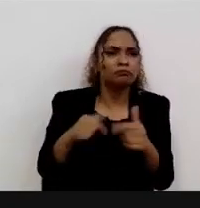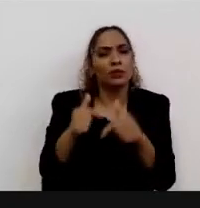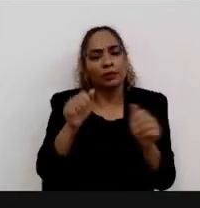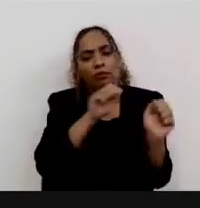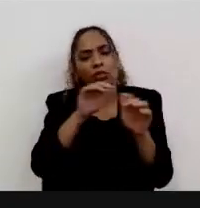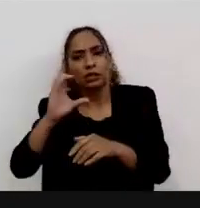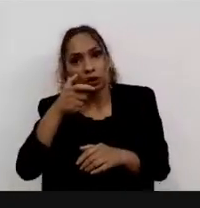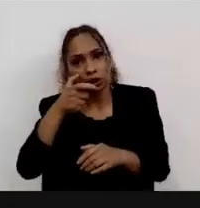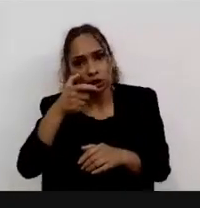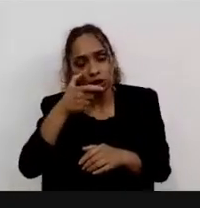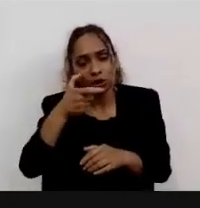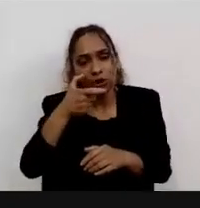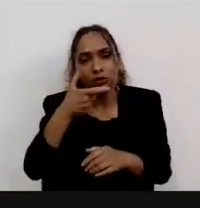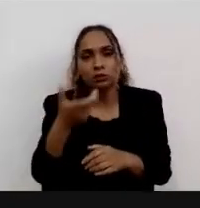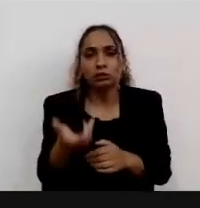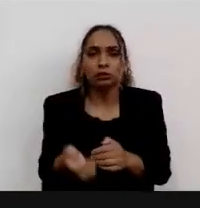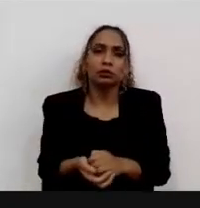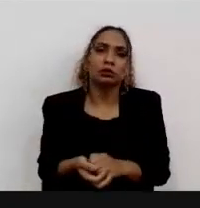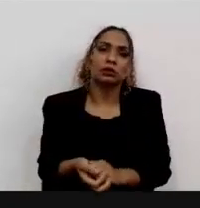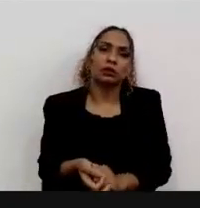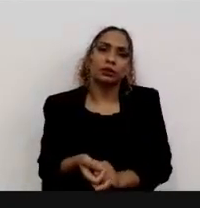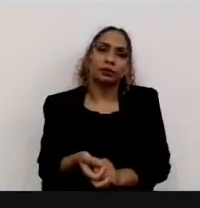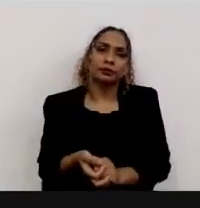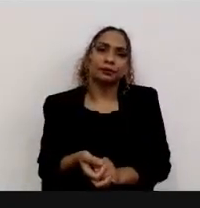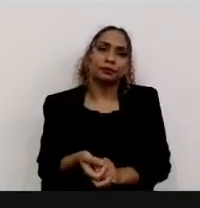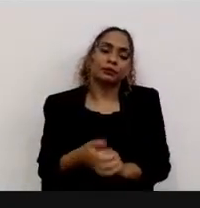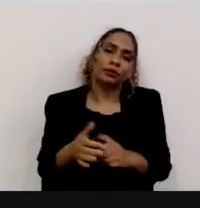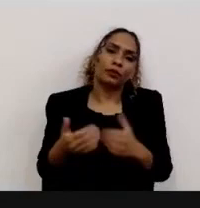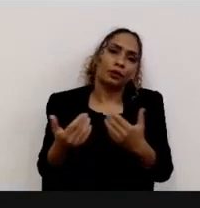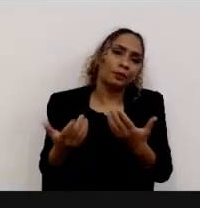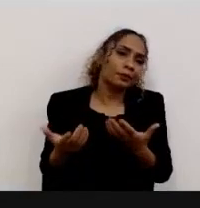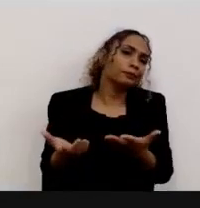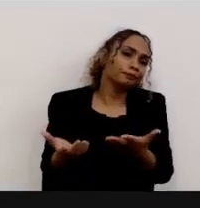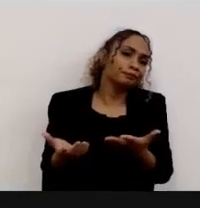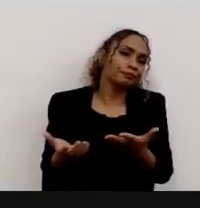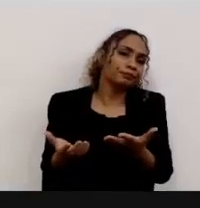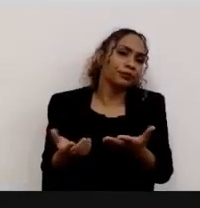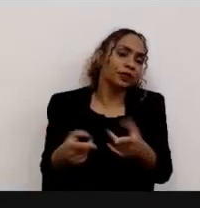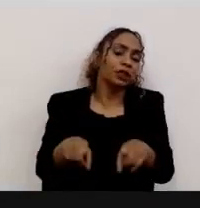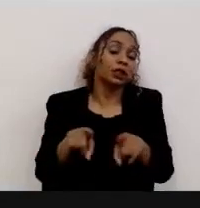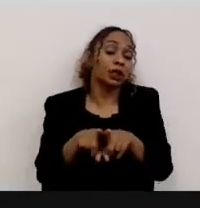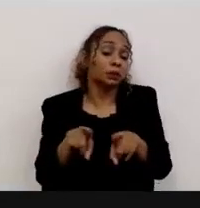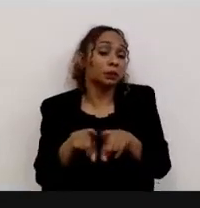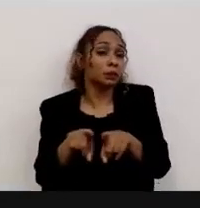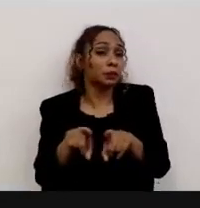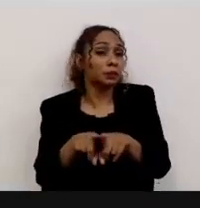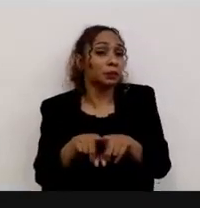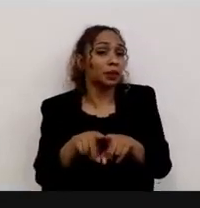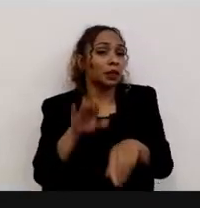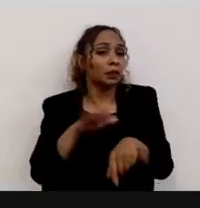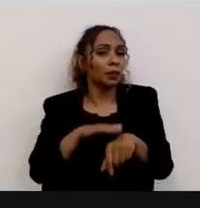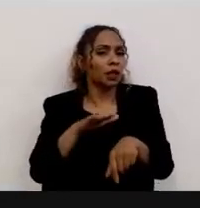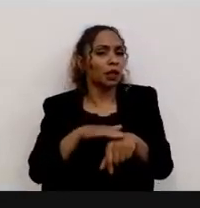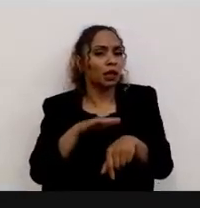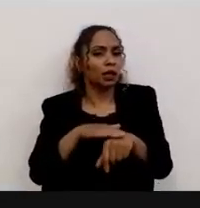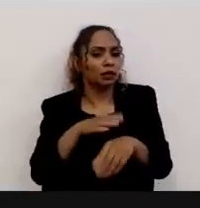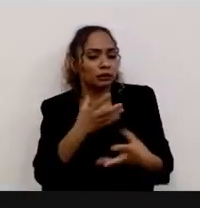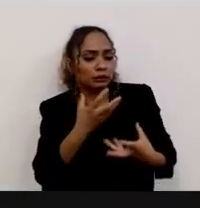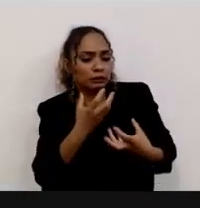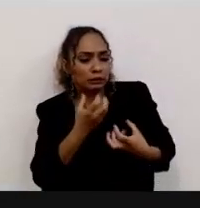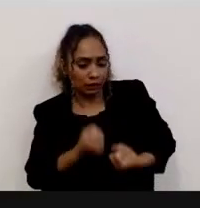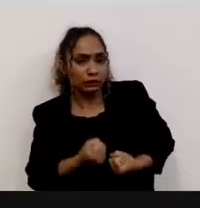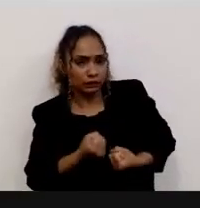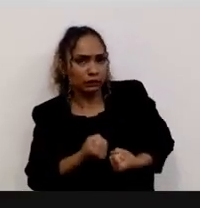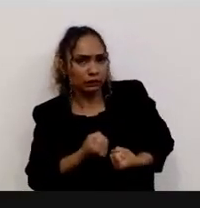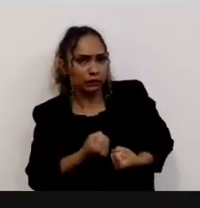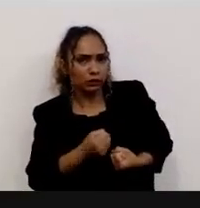com eles, porque eles têm um trabalho de divulgação científica muito interessante também, o pessoal da Federal de Pernambuco. Então, eles, inclusive, também eles são cada